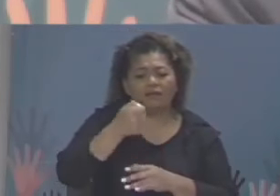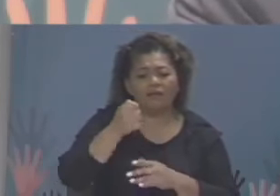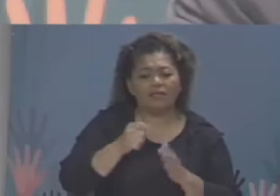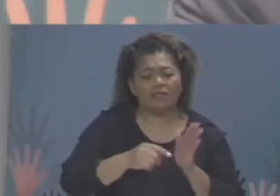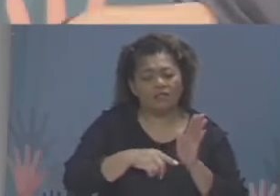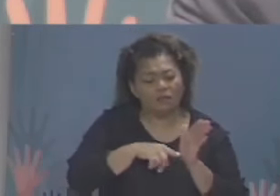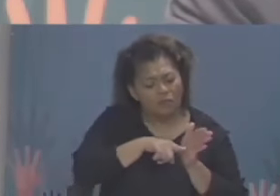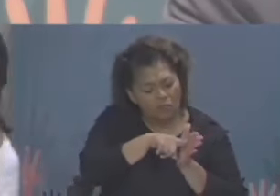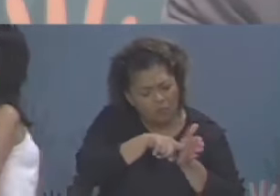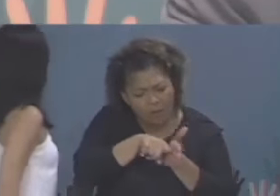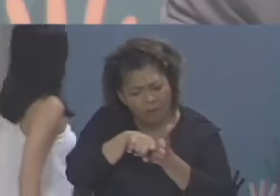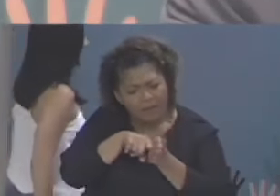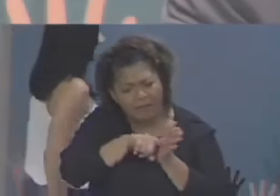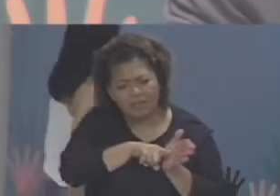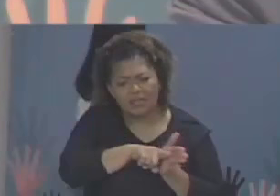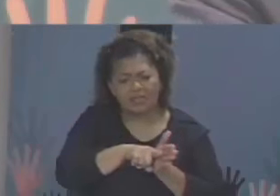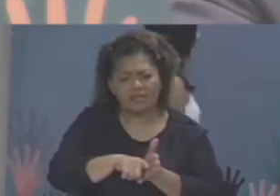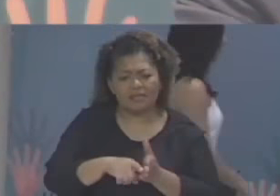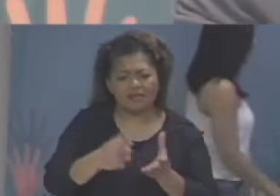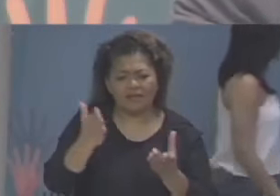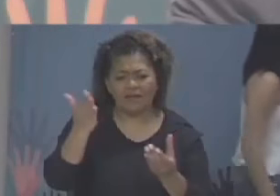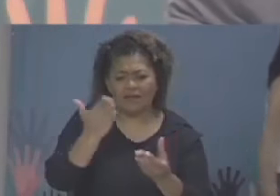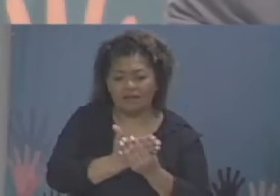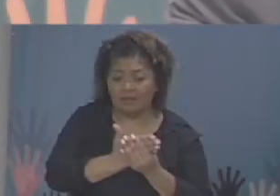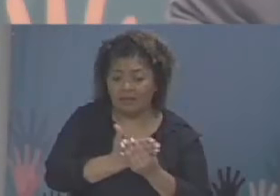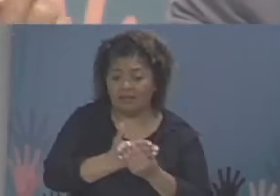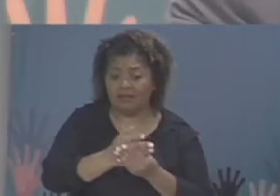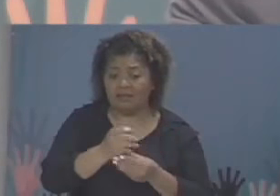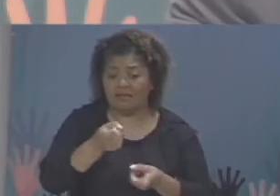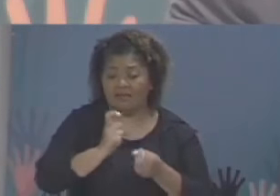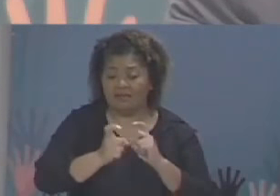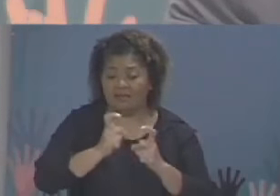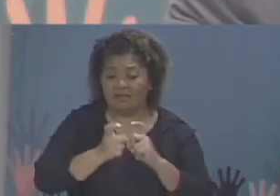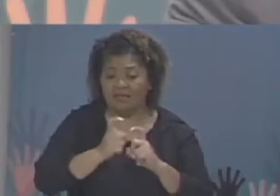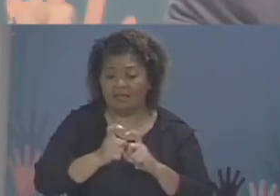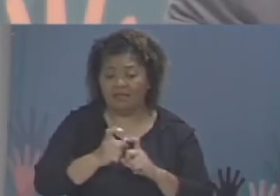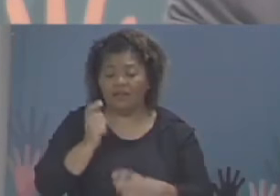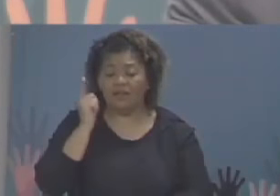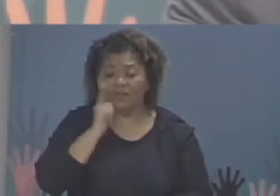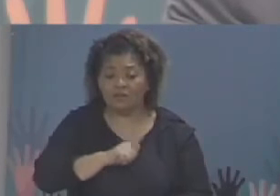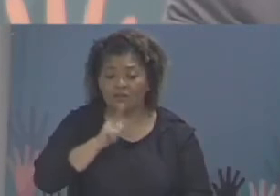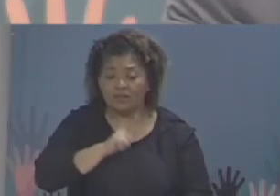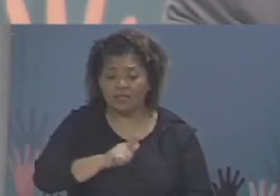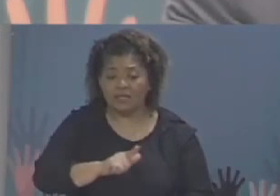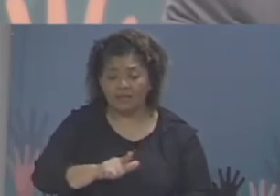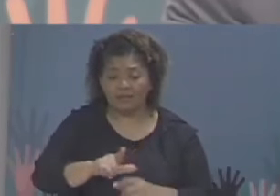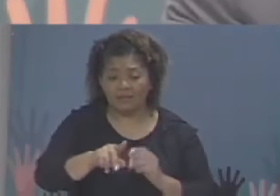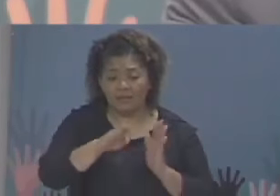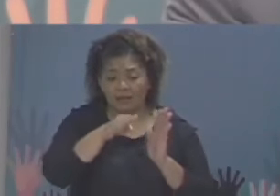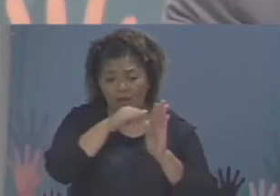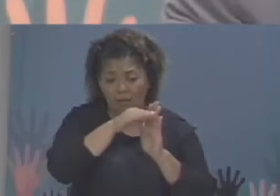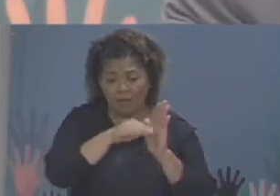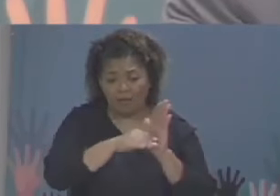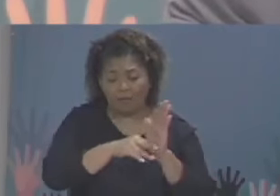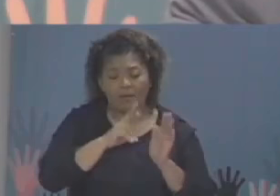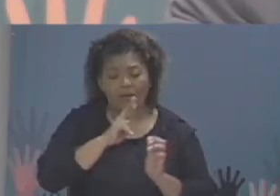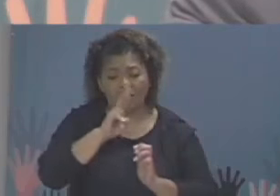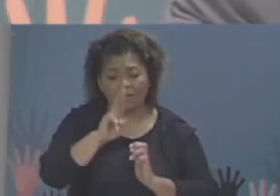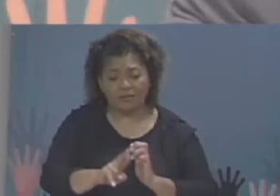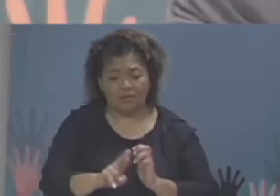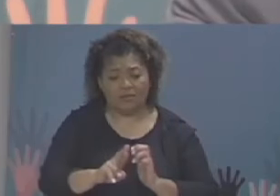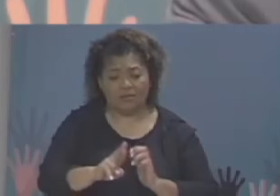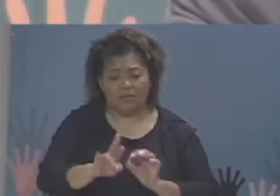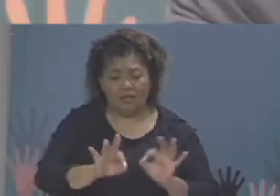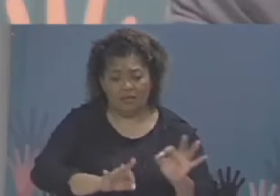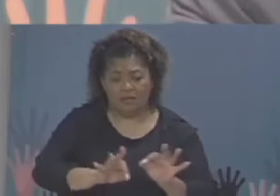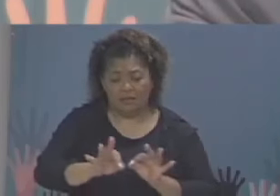Executivo Federal faz às pastas administrativas e nós conseguimos até um parecer favorável do Ministério do Planejamento e Gestão e